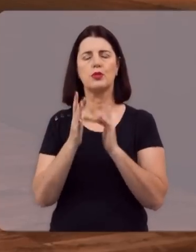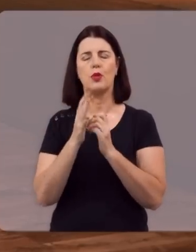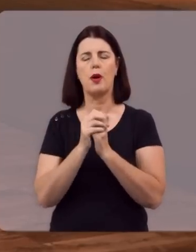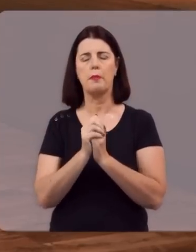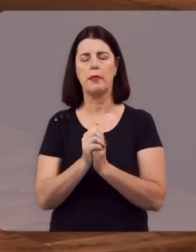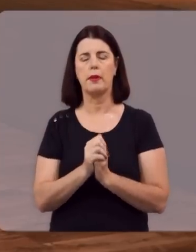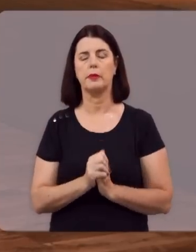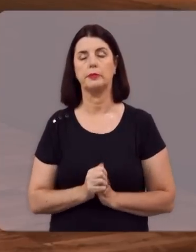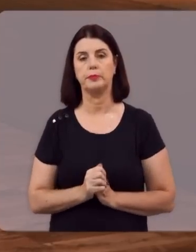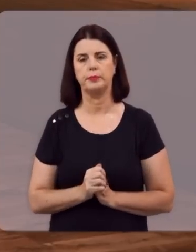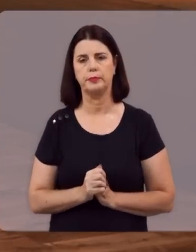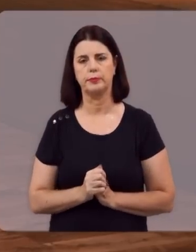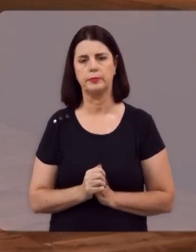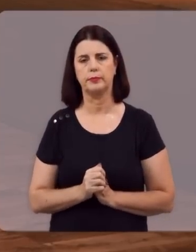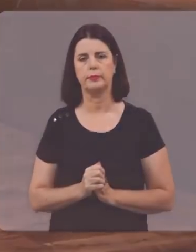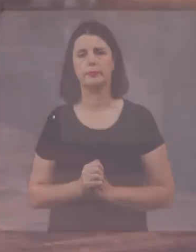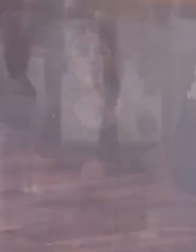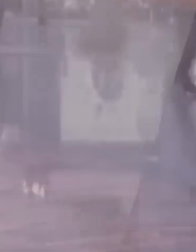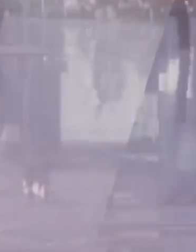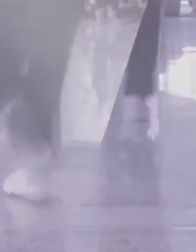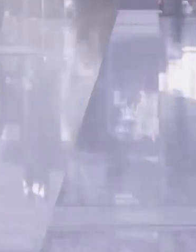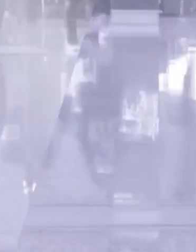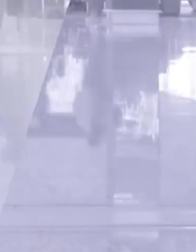Jesus oramos. Amém.